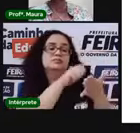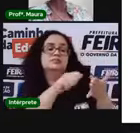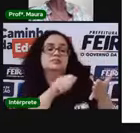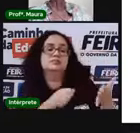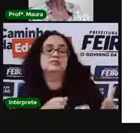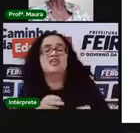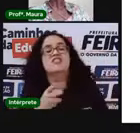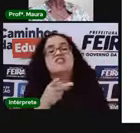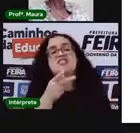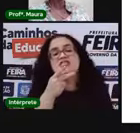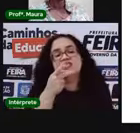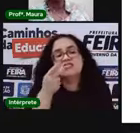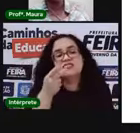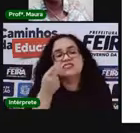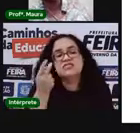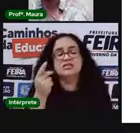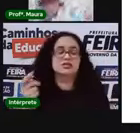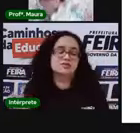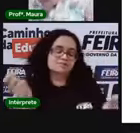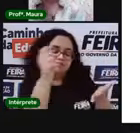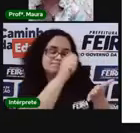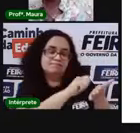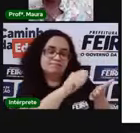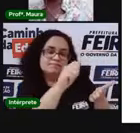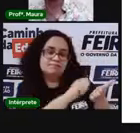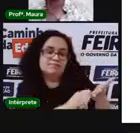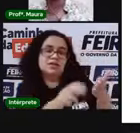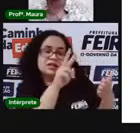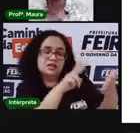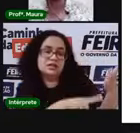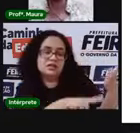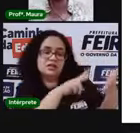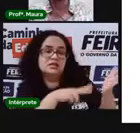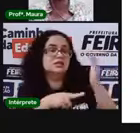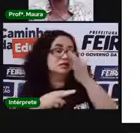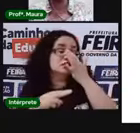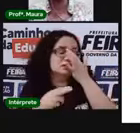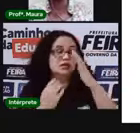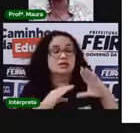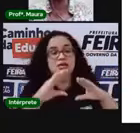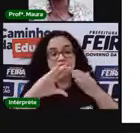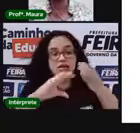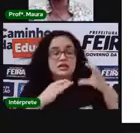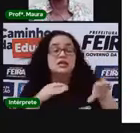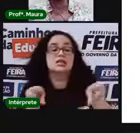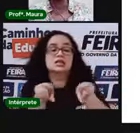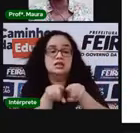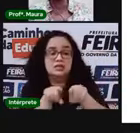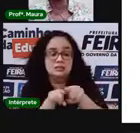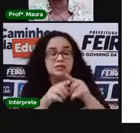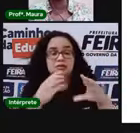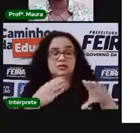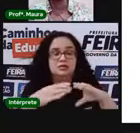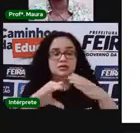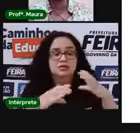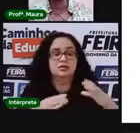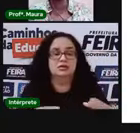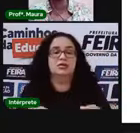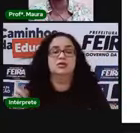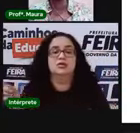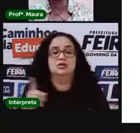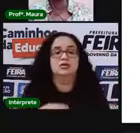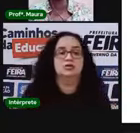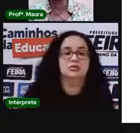enquanto falavam, ela seguia escrevendo, lendo e cantando, porque ela também era cantora, sabe? Muito bem. O próximo,